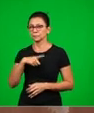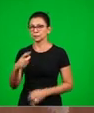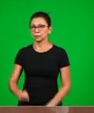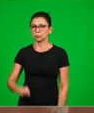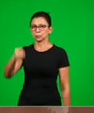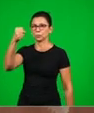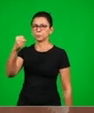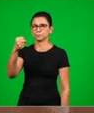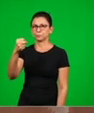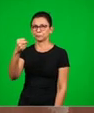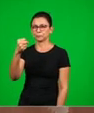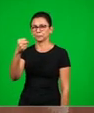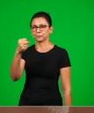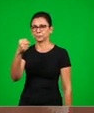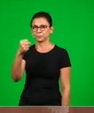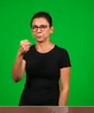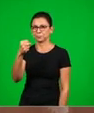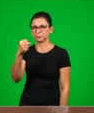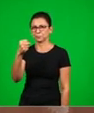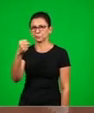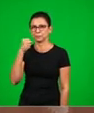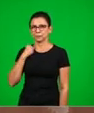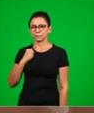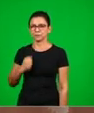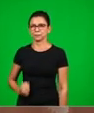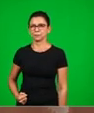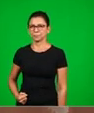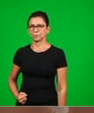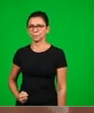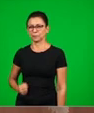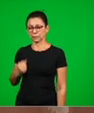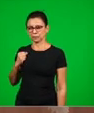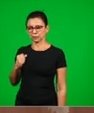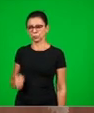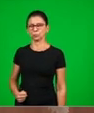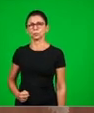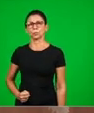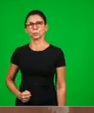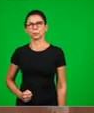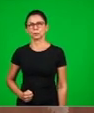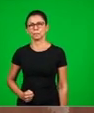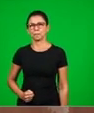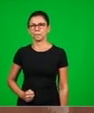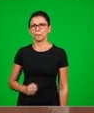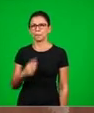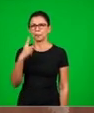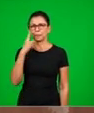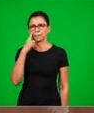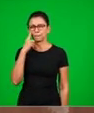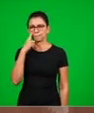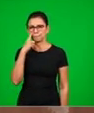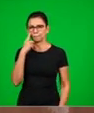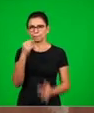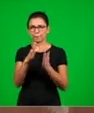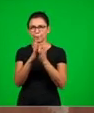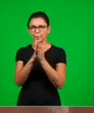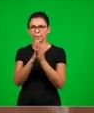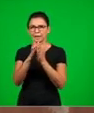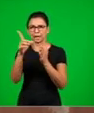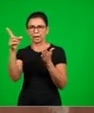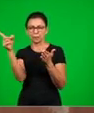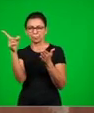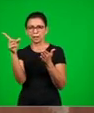lanças presas ao corpo. Observe uma coisa, a palavra, ela sai do